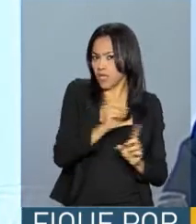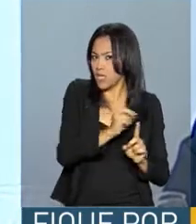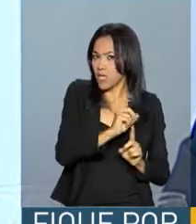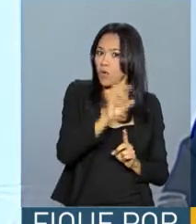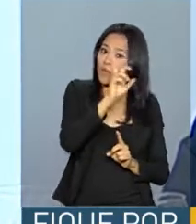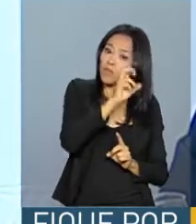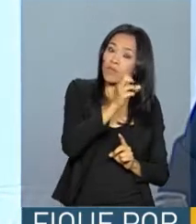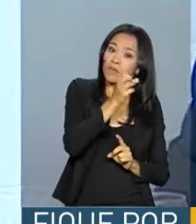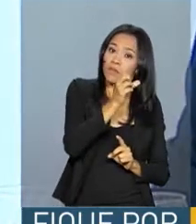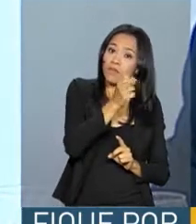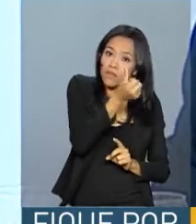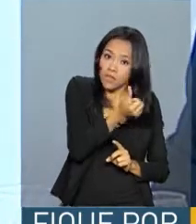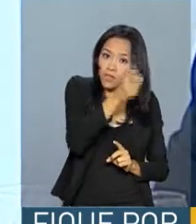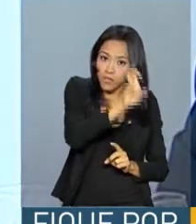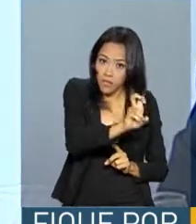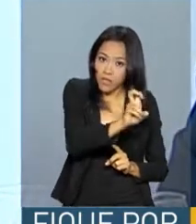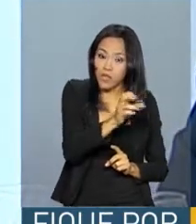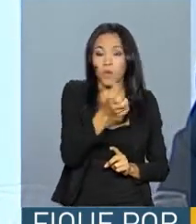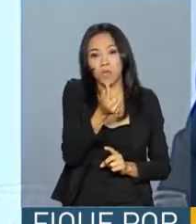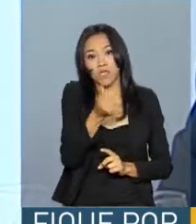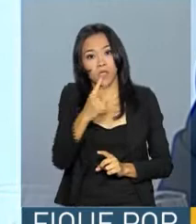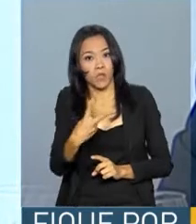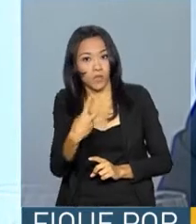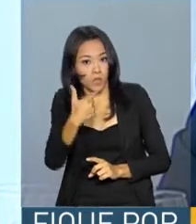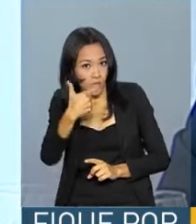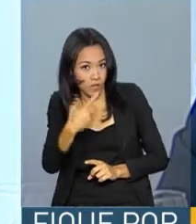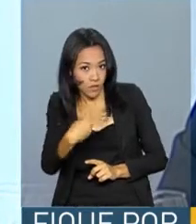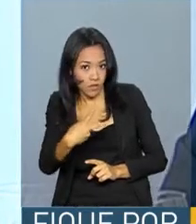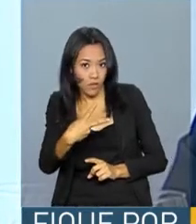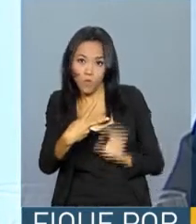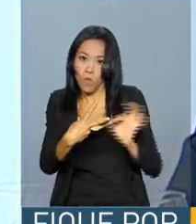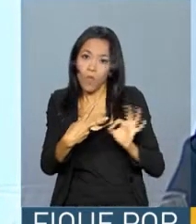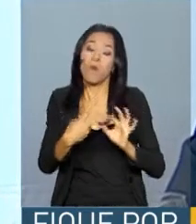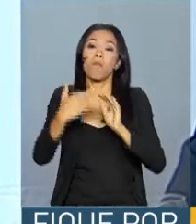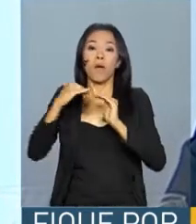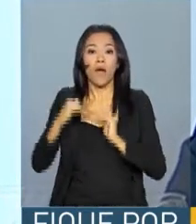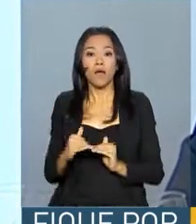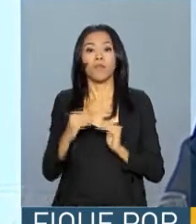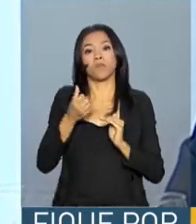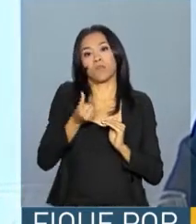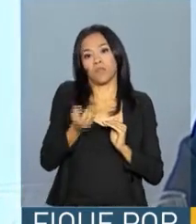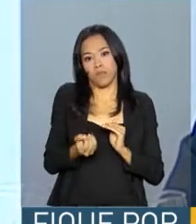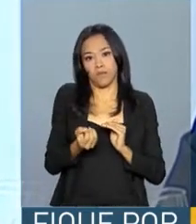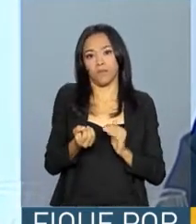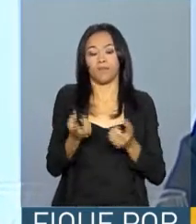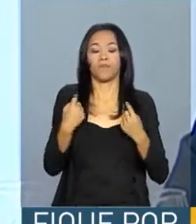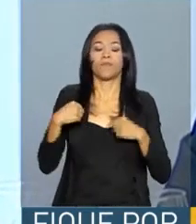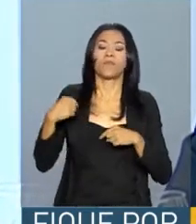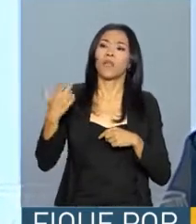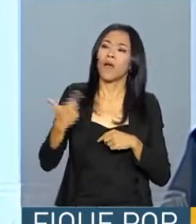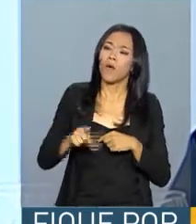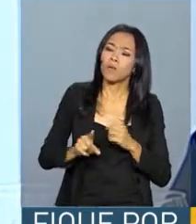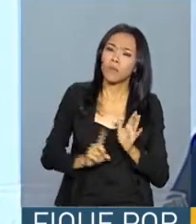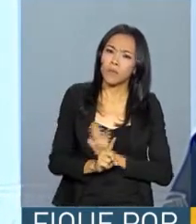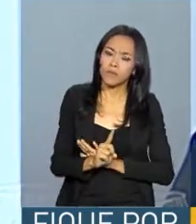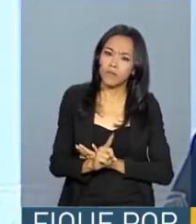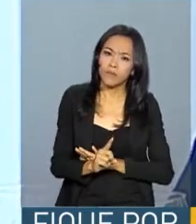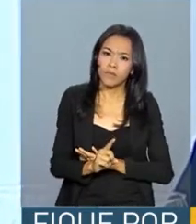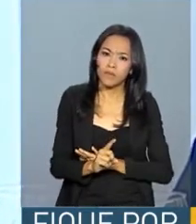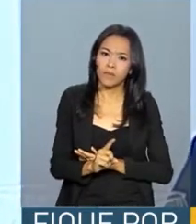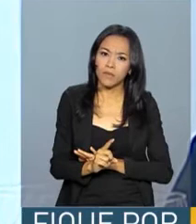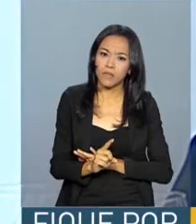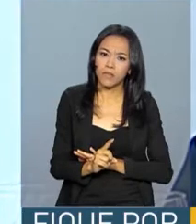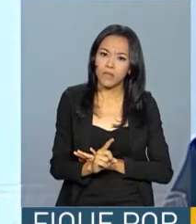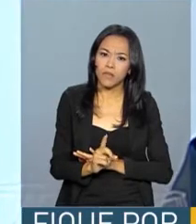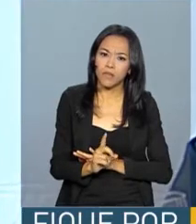65, 62, mas 60 anos para todos. E a primeira parte da pergunta, se não for dia